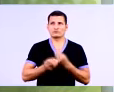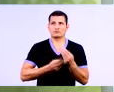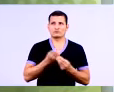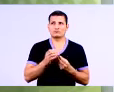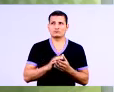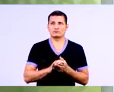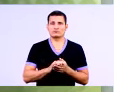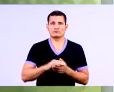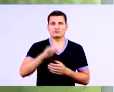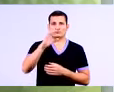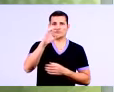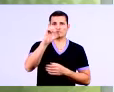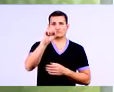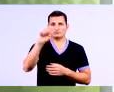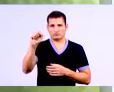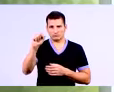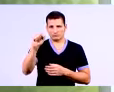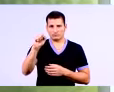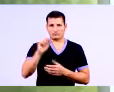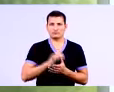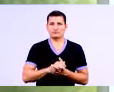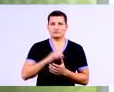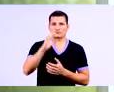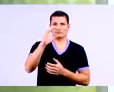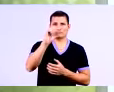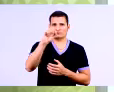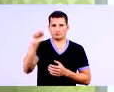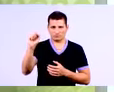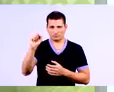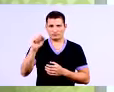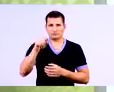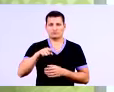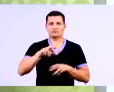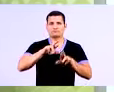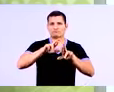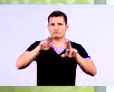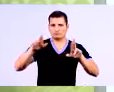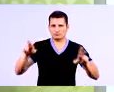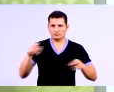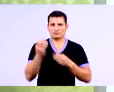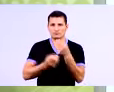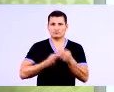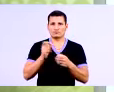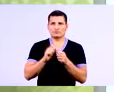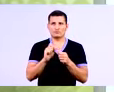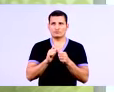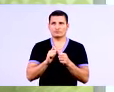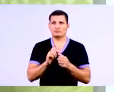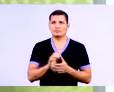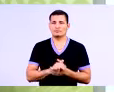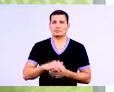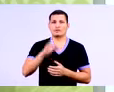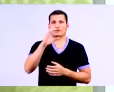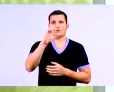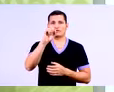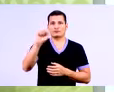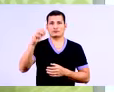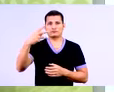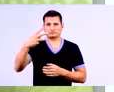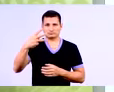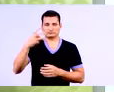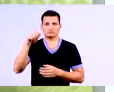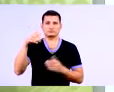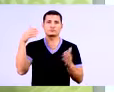a estilização. Estilizar um elemento, existem milhares e milhares de formas de fazer isso. O CSS3, a